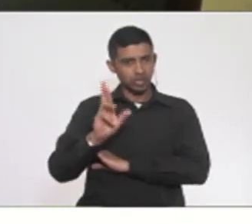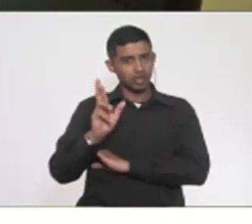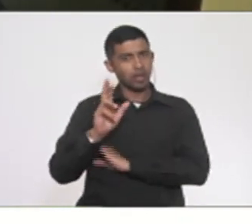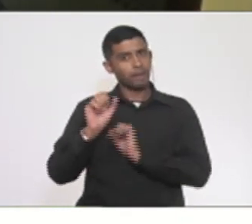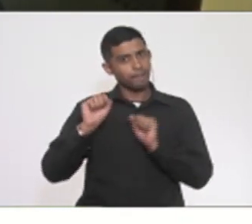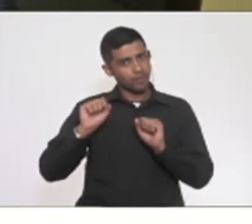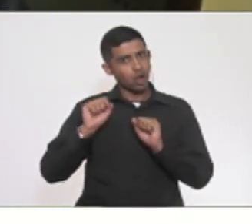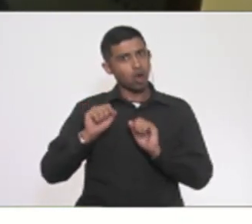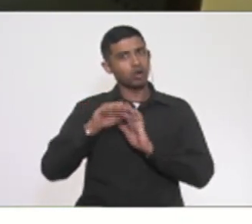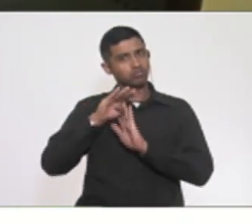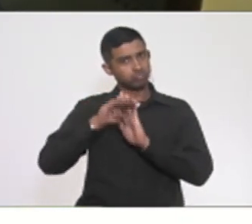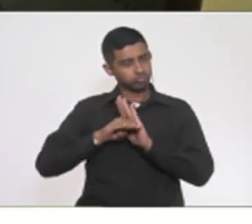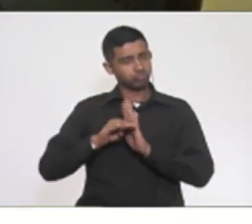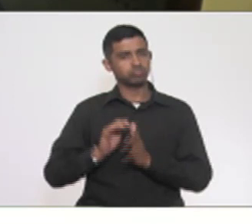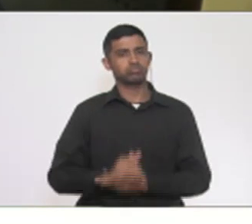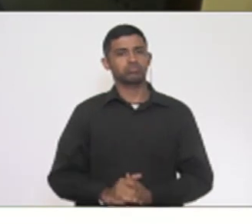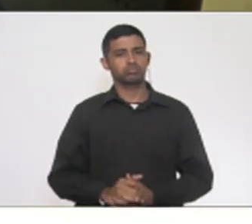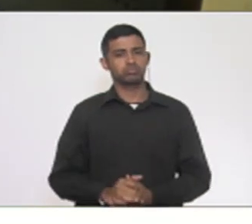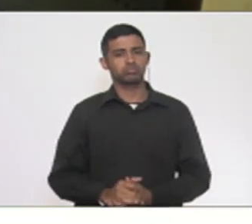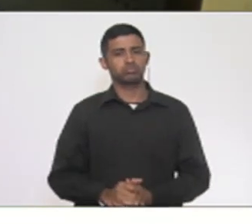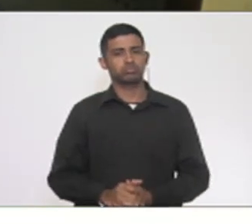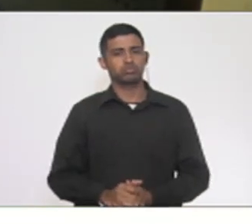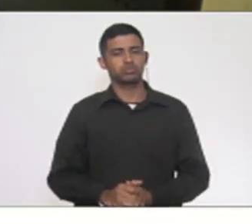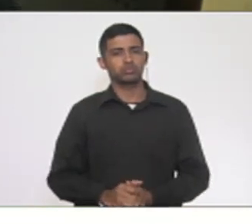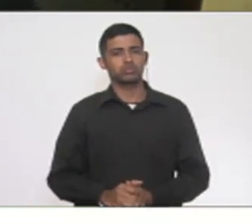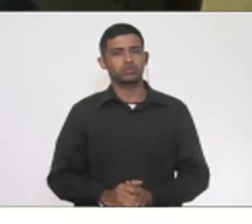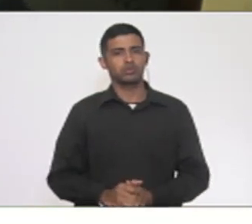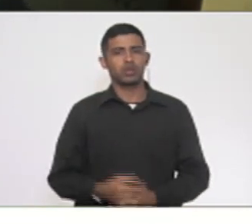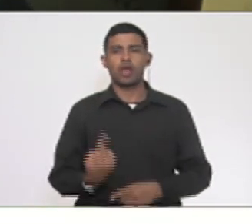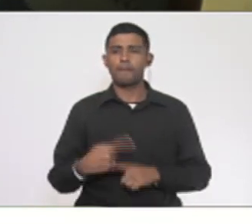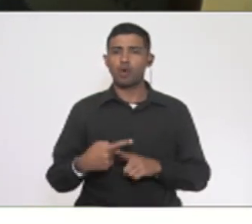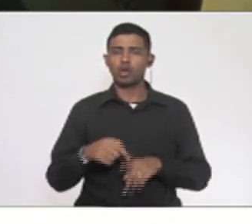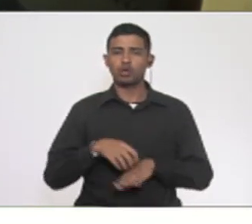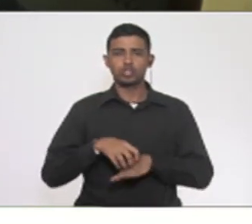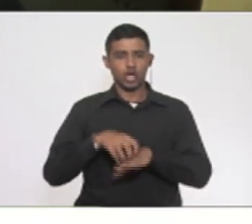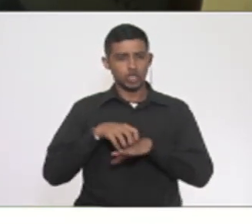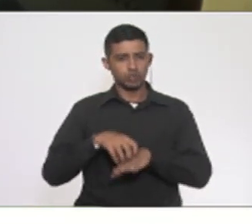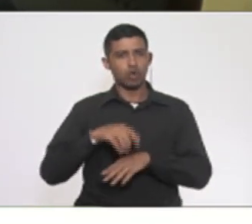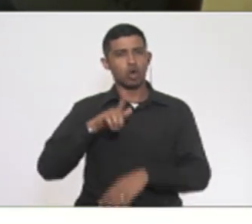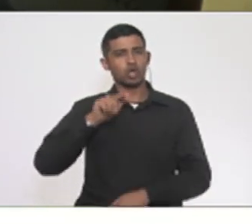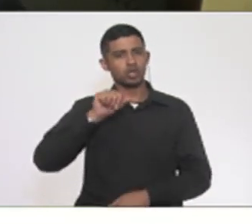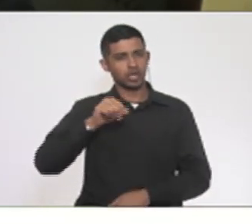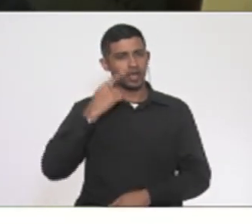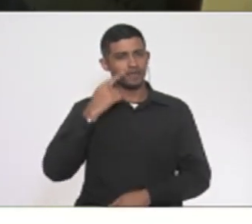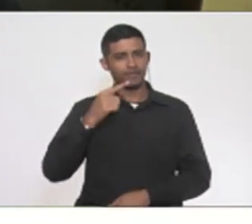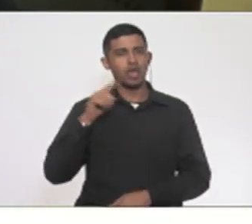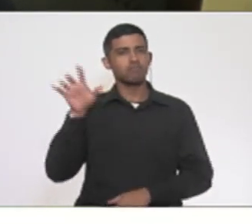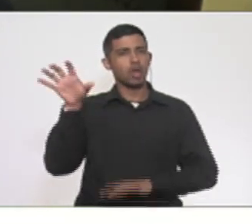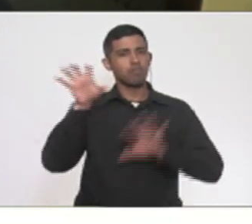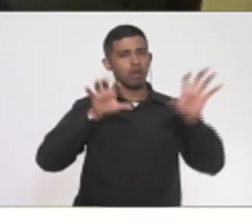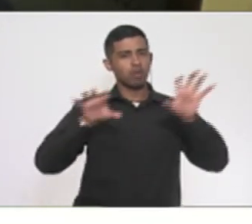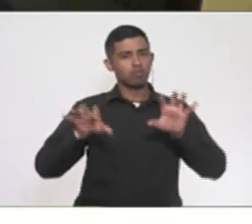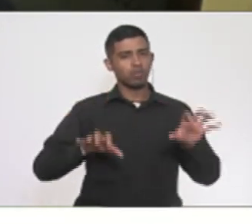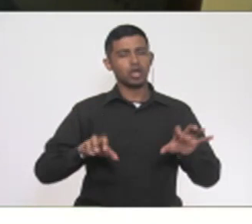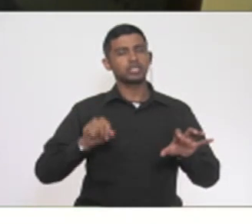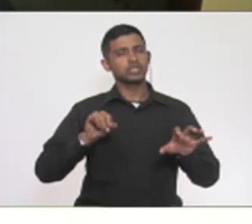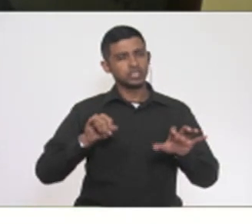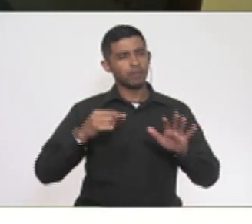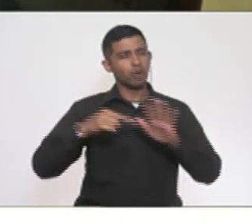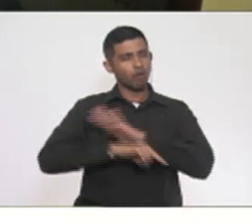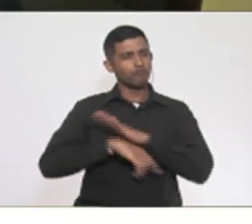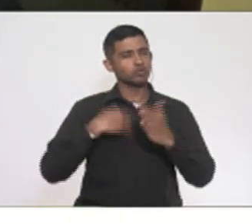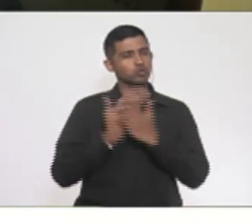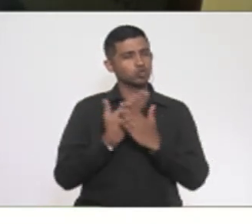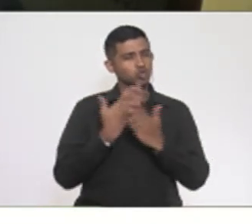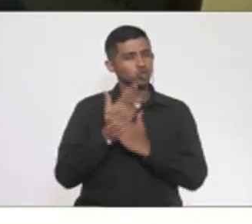o transporte do gás nas regiões, que quando se for depois um estudo mais profundo, que realmente